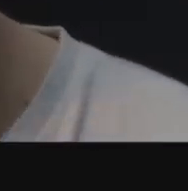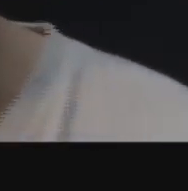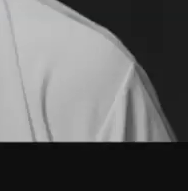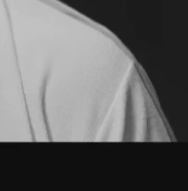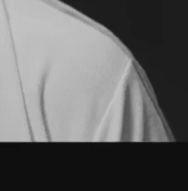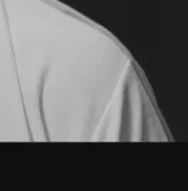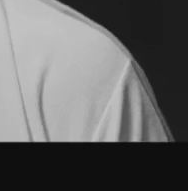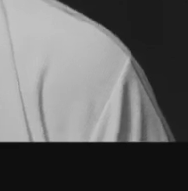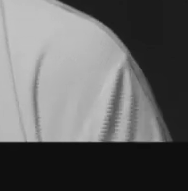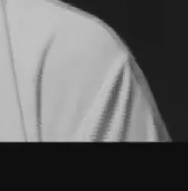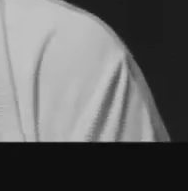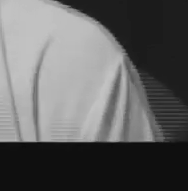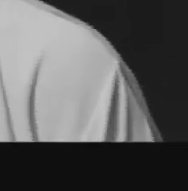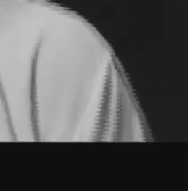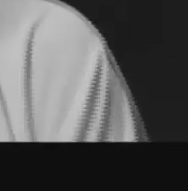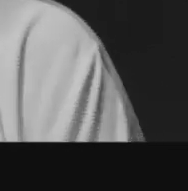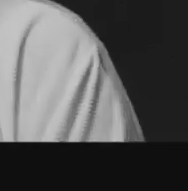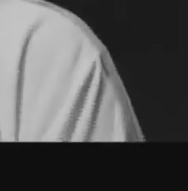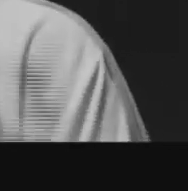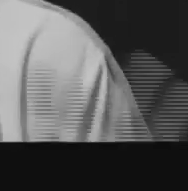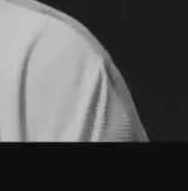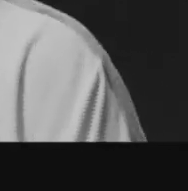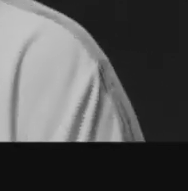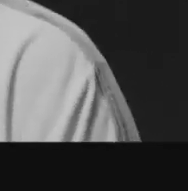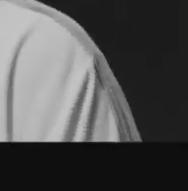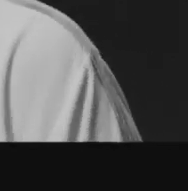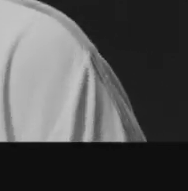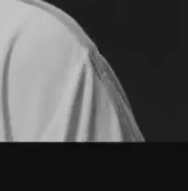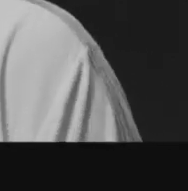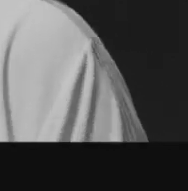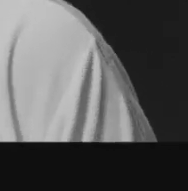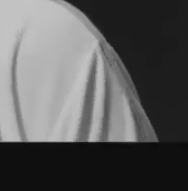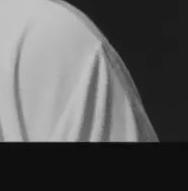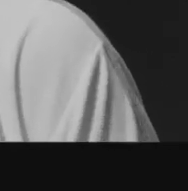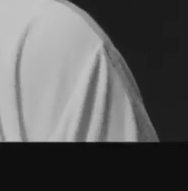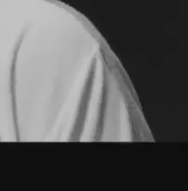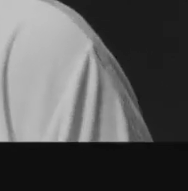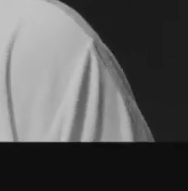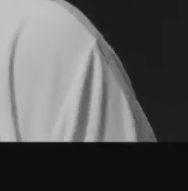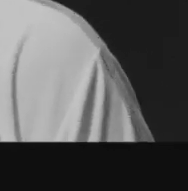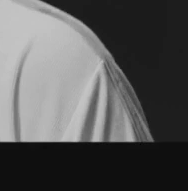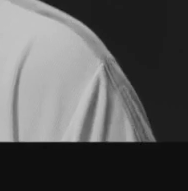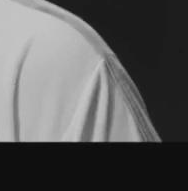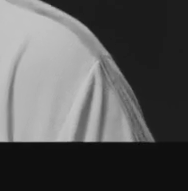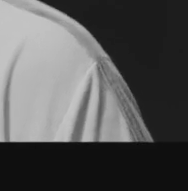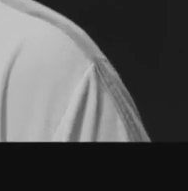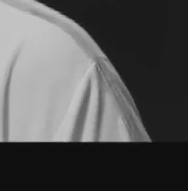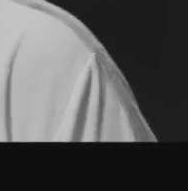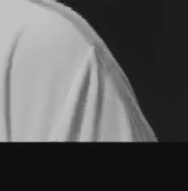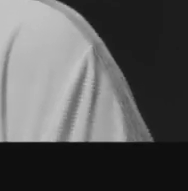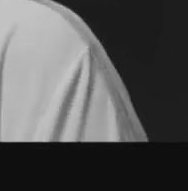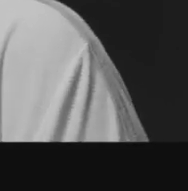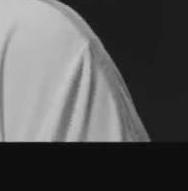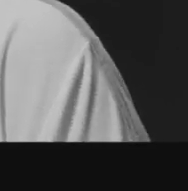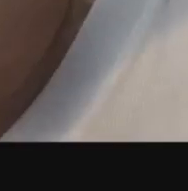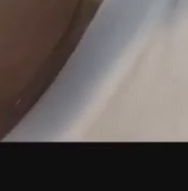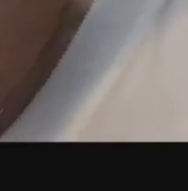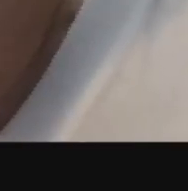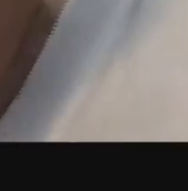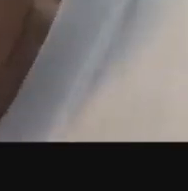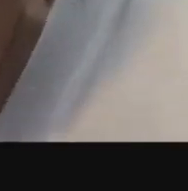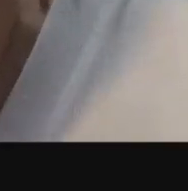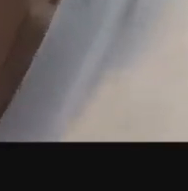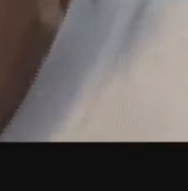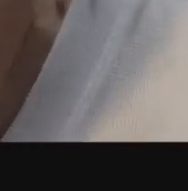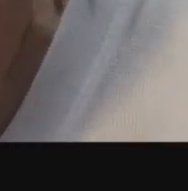sempre, né? Já tinha tudo, estava tudo certo, estava tudo ok. Uma semana antes, ele se suicidou. Ele era